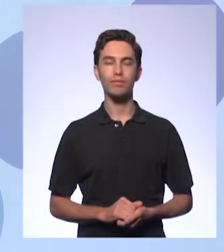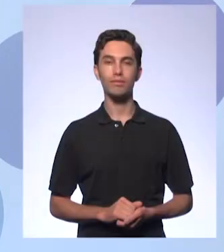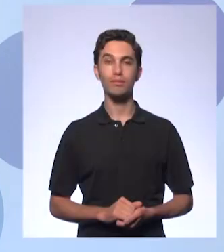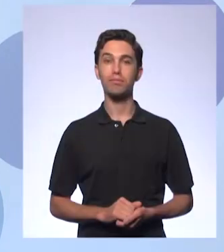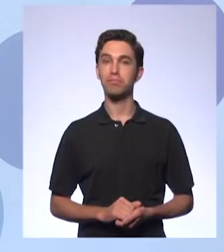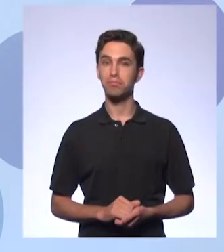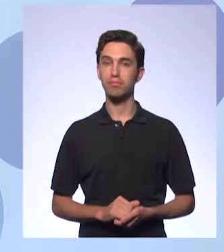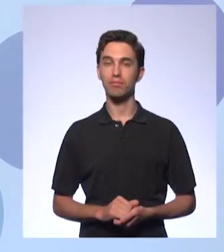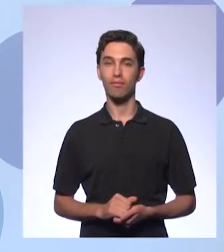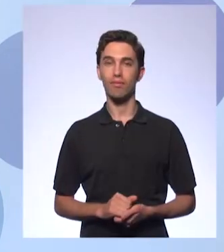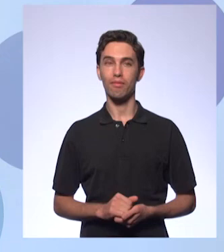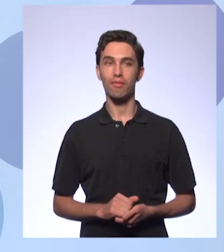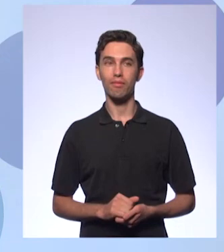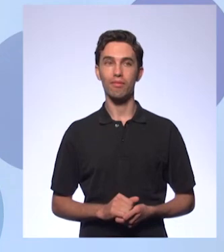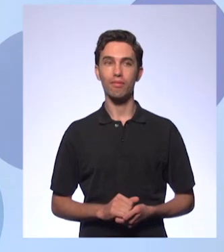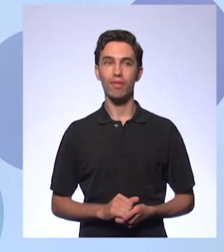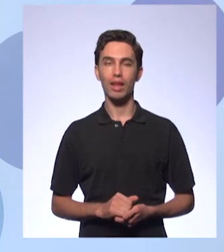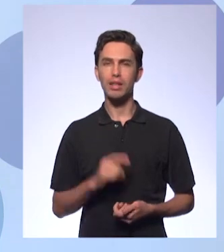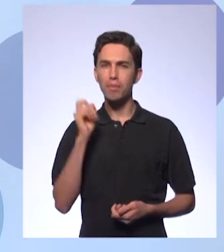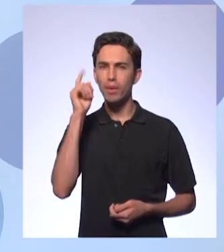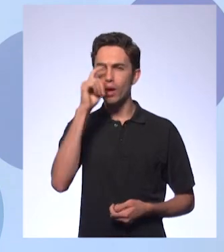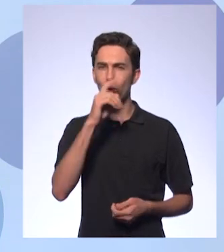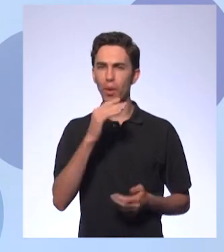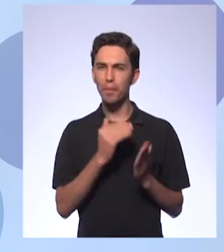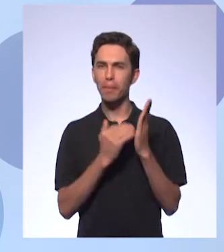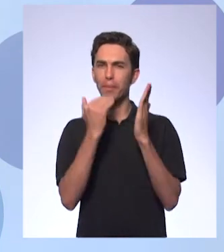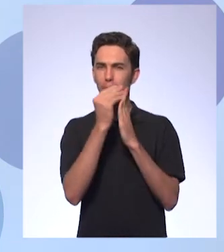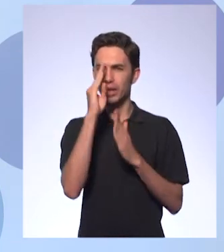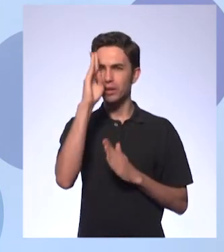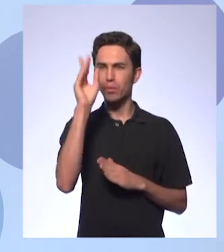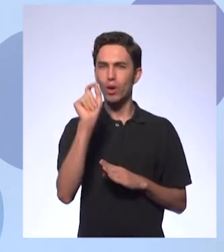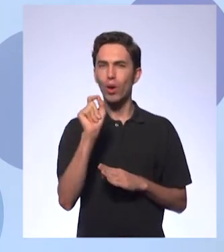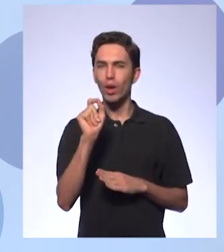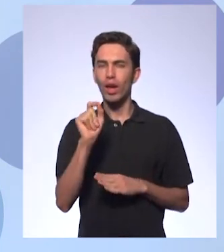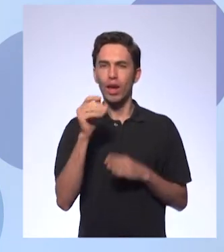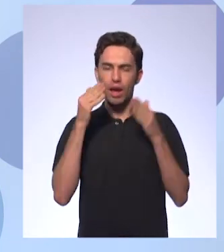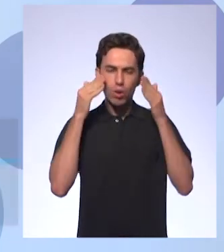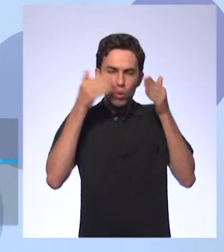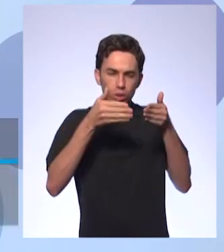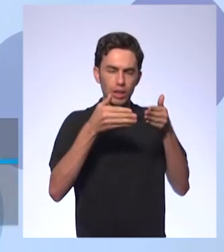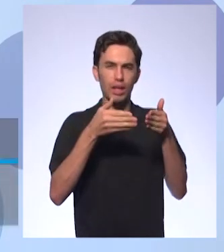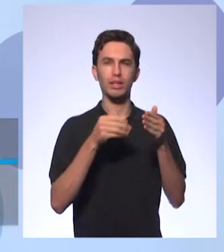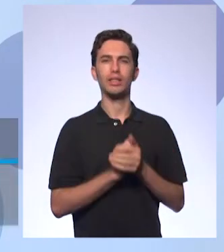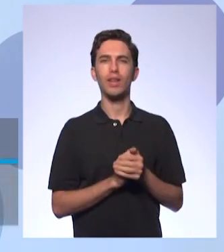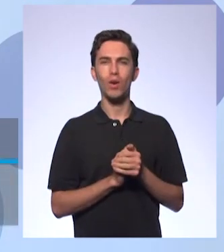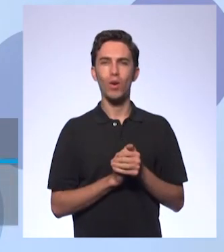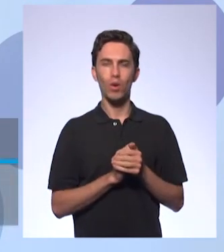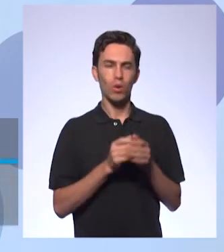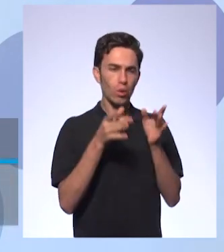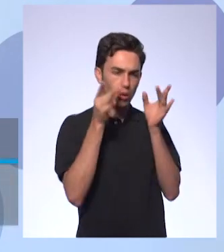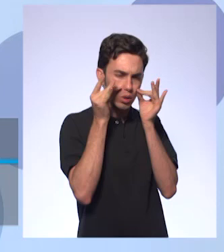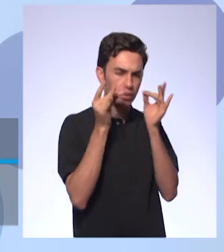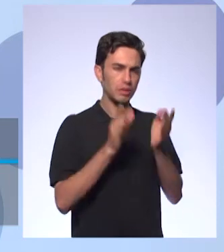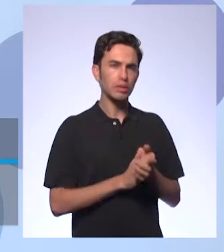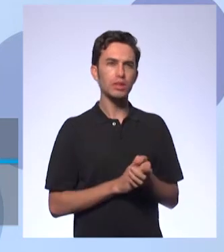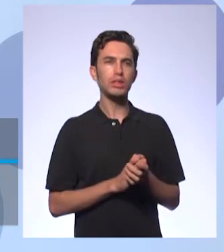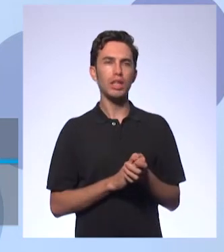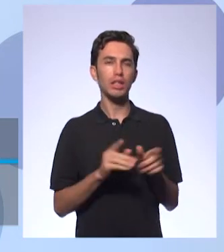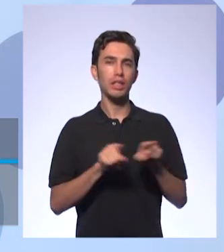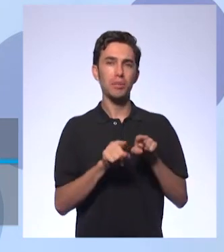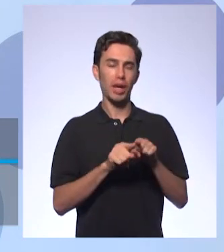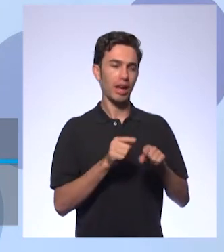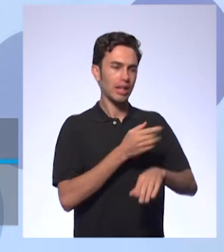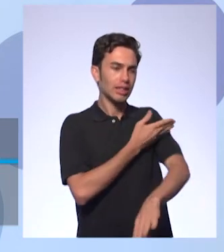As maiores dificuldades que os alunos apresentam para nós têm a ver com concentração, foco, transformar a leitura em um hábito,